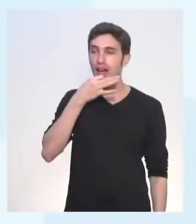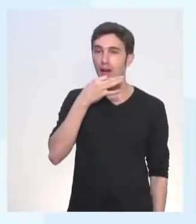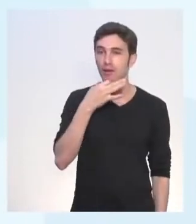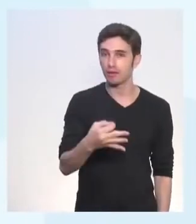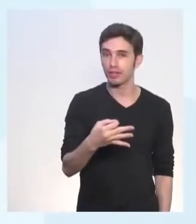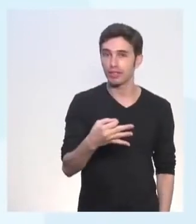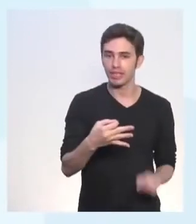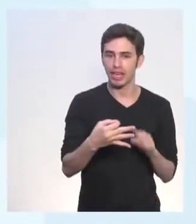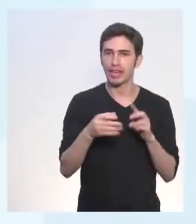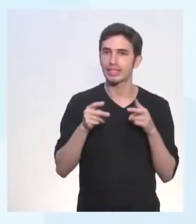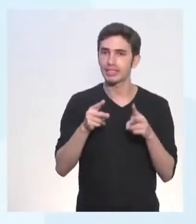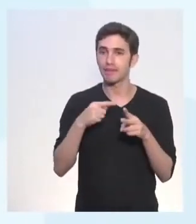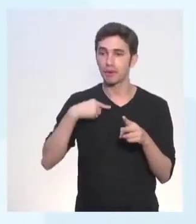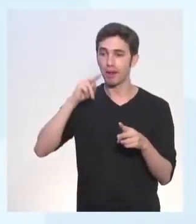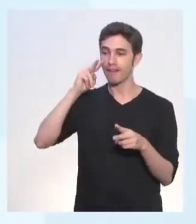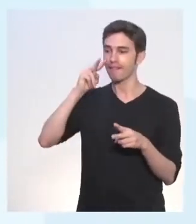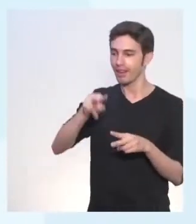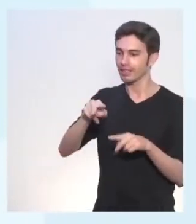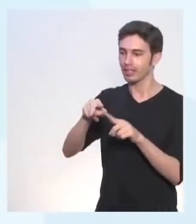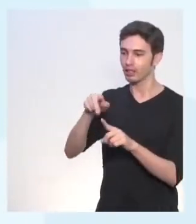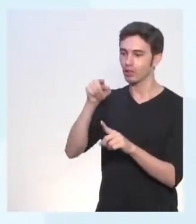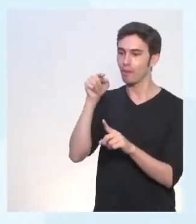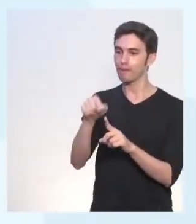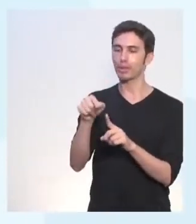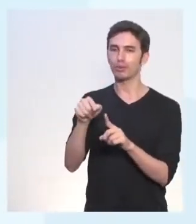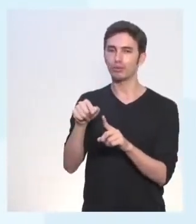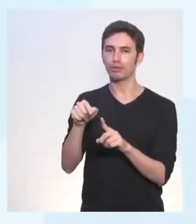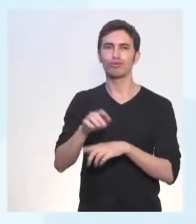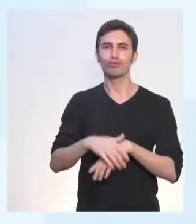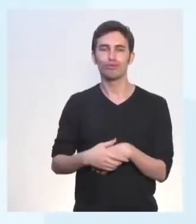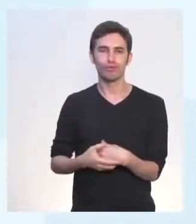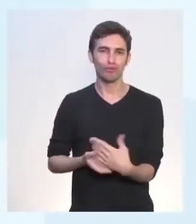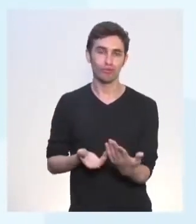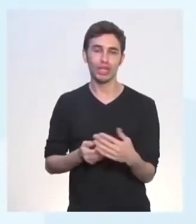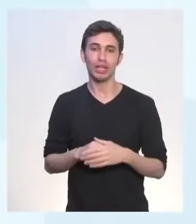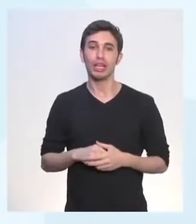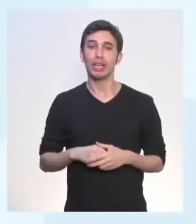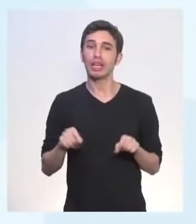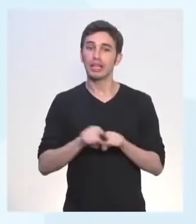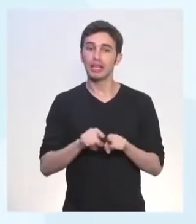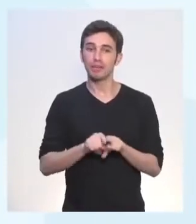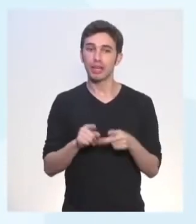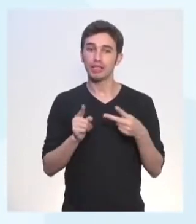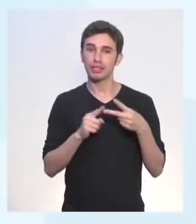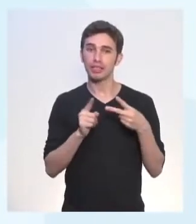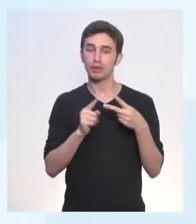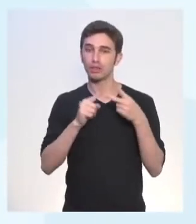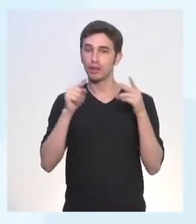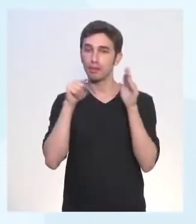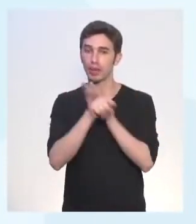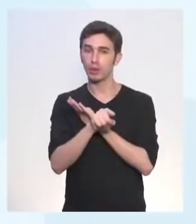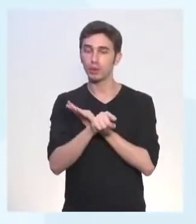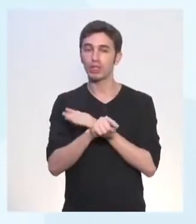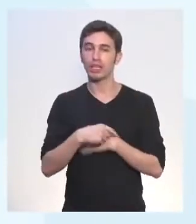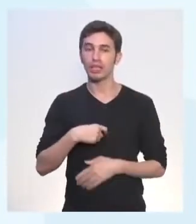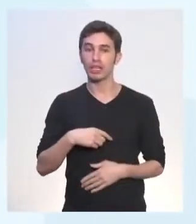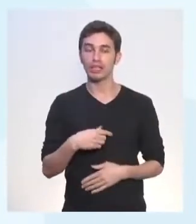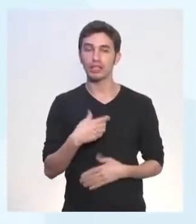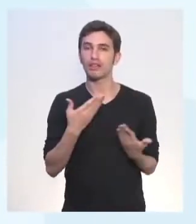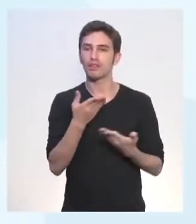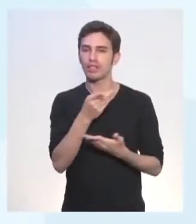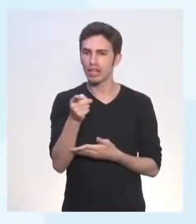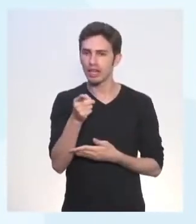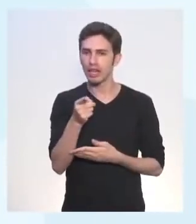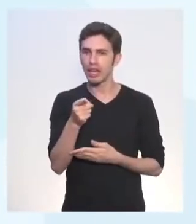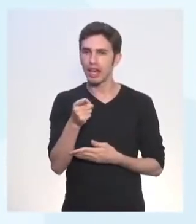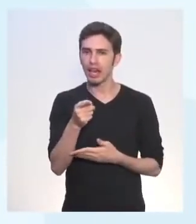de, muito importante, se eu não me engano, do Leonardo Boff, né? Se eu não me engano. E a segunda pergunta, dê um exemplo de ponto de vista